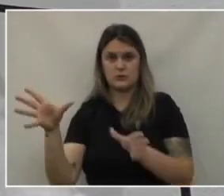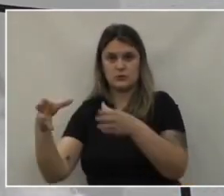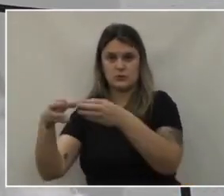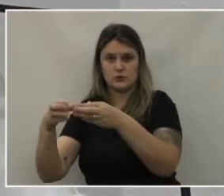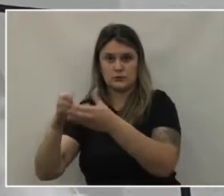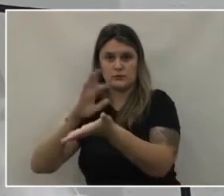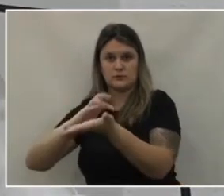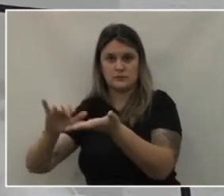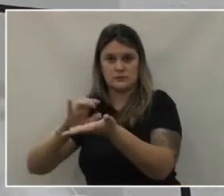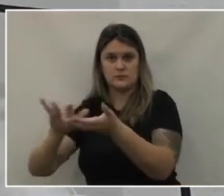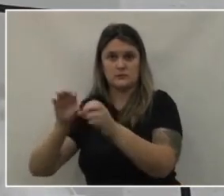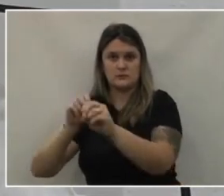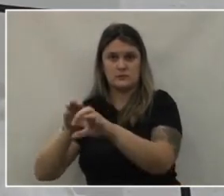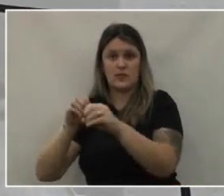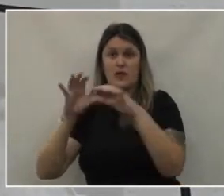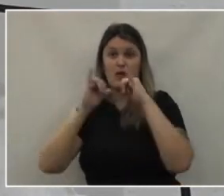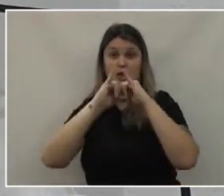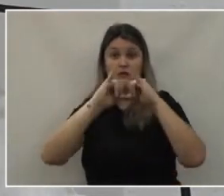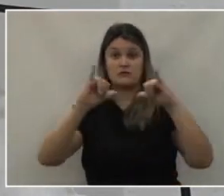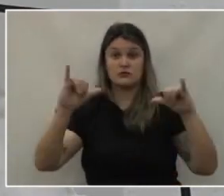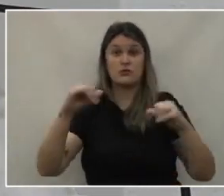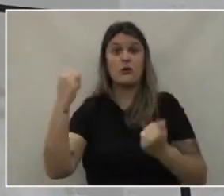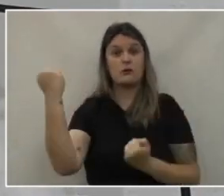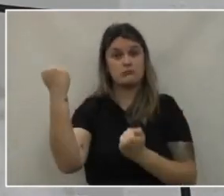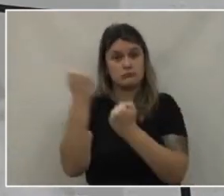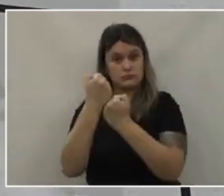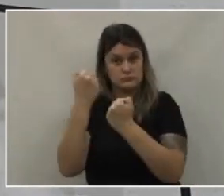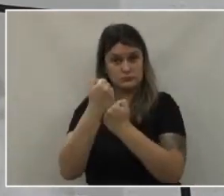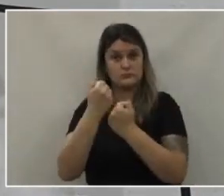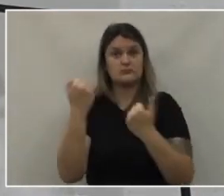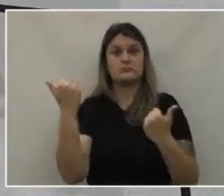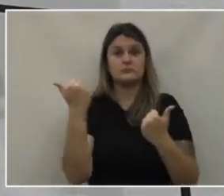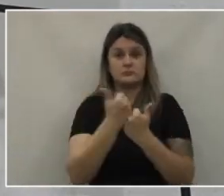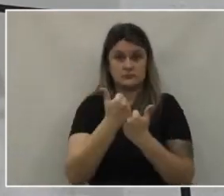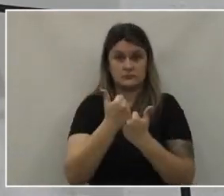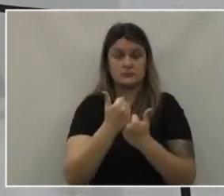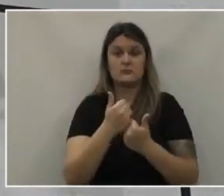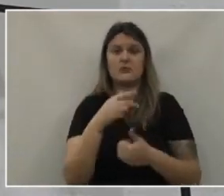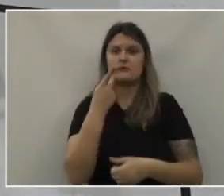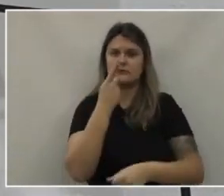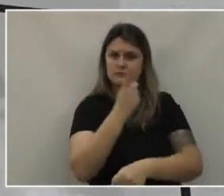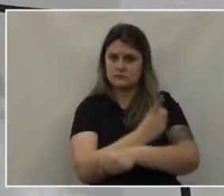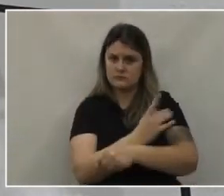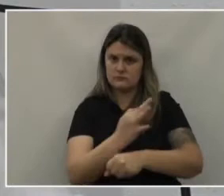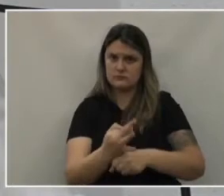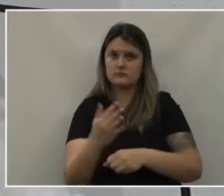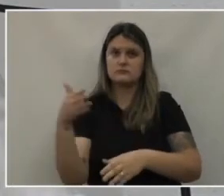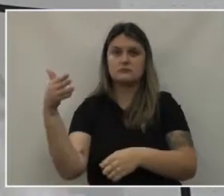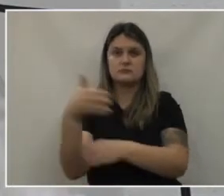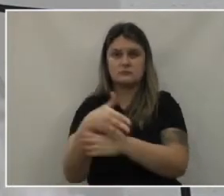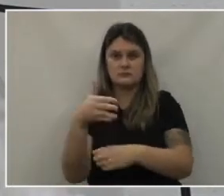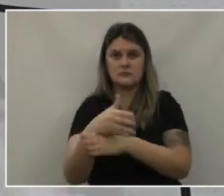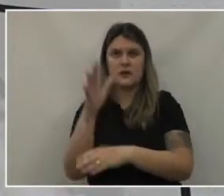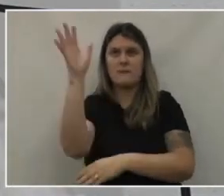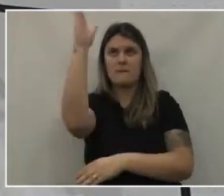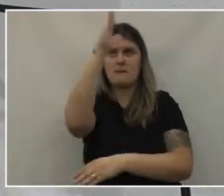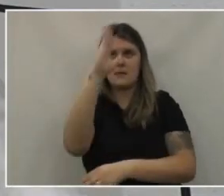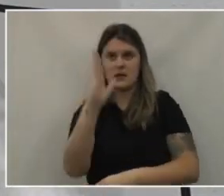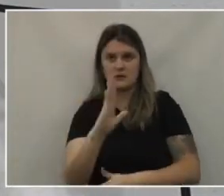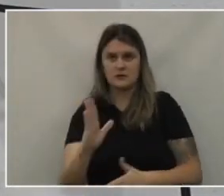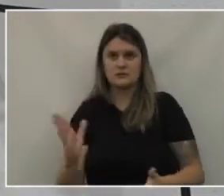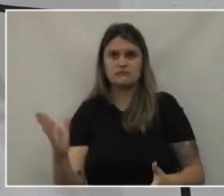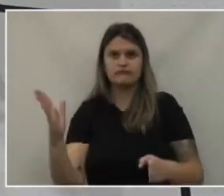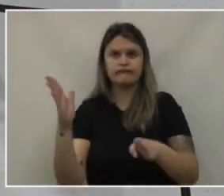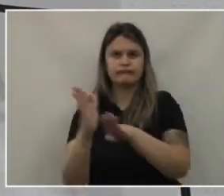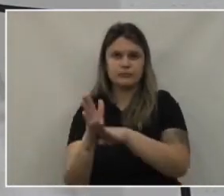Educação, anunciou apoio ao substitutivo, defendendo que a participação da União chegue, assim,